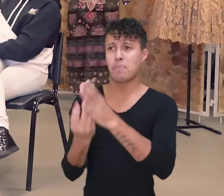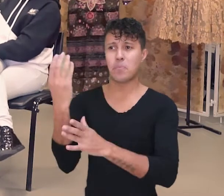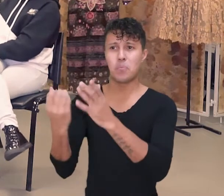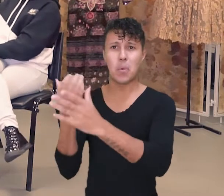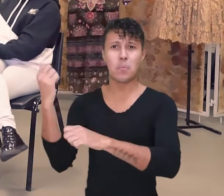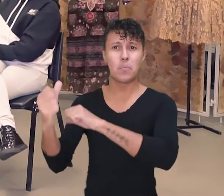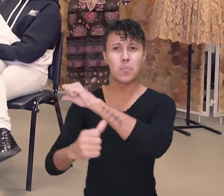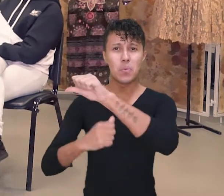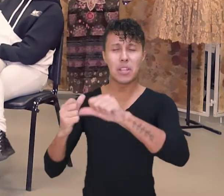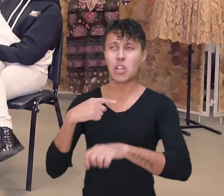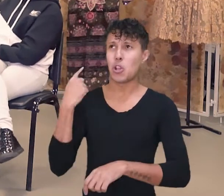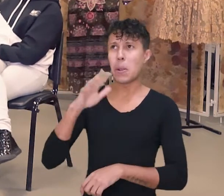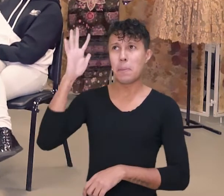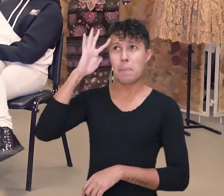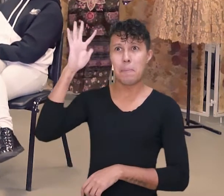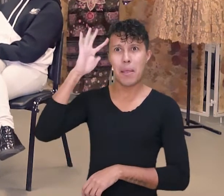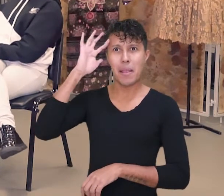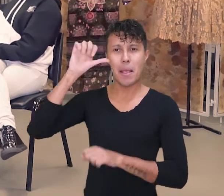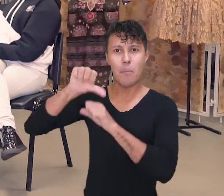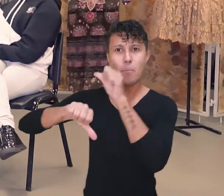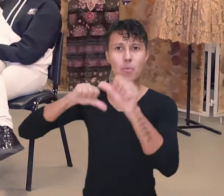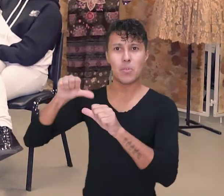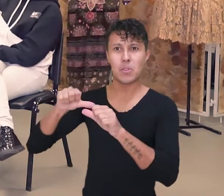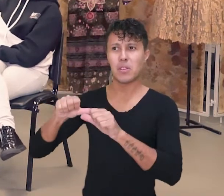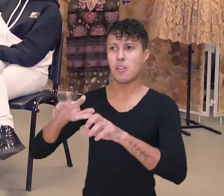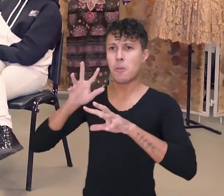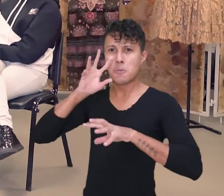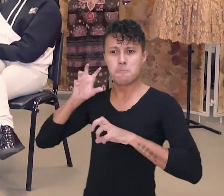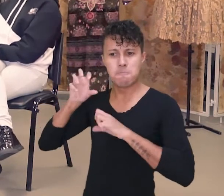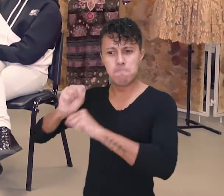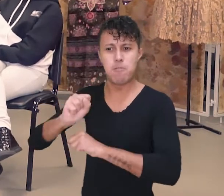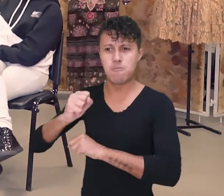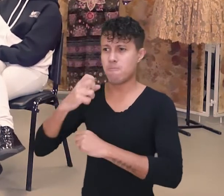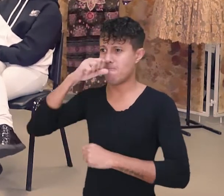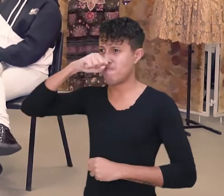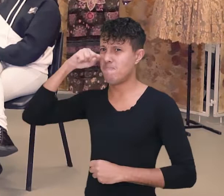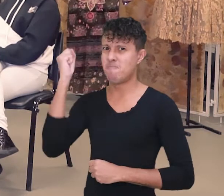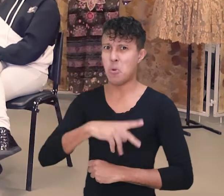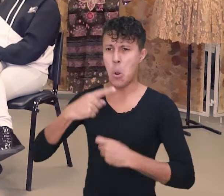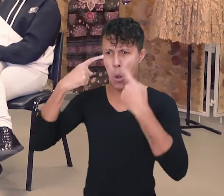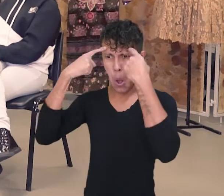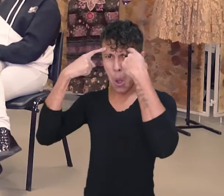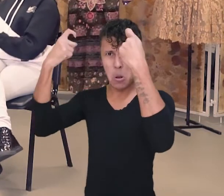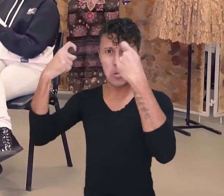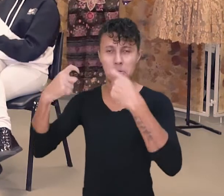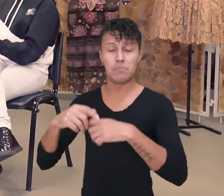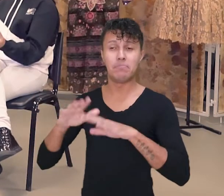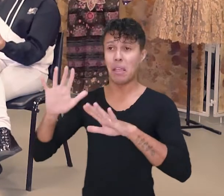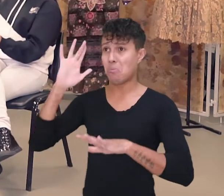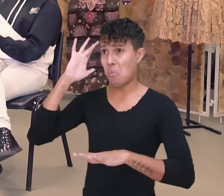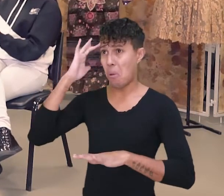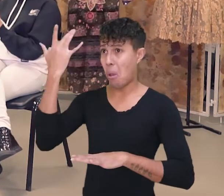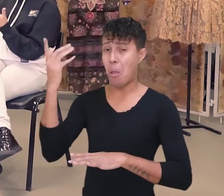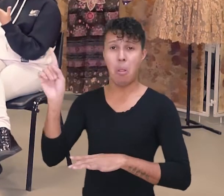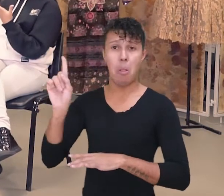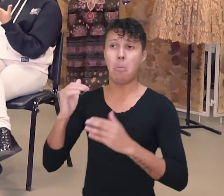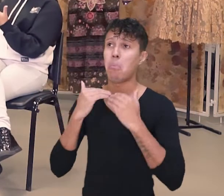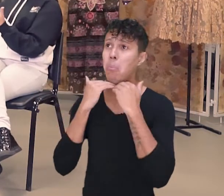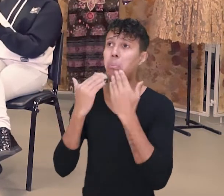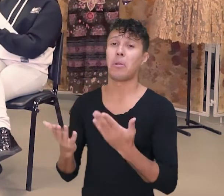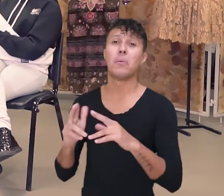acho que muitas vezes a gente pensa na mudança como agressivo, como uma coisa bruta, e às vezes isso não resolve. Às vezes o problema ele